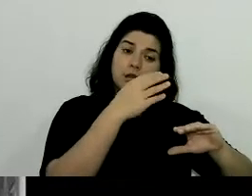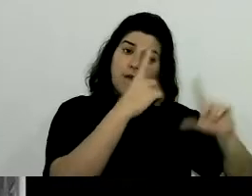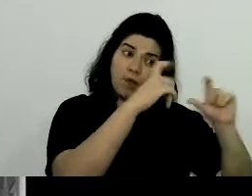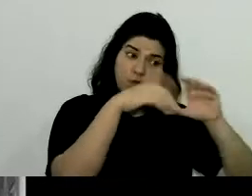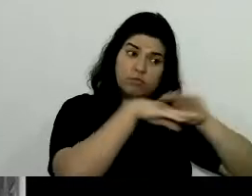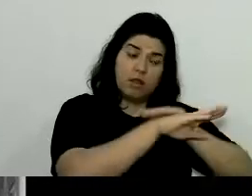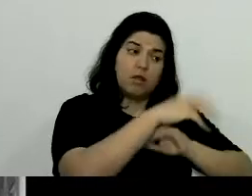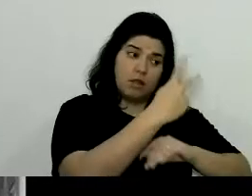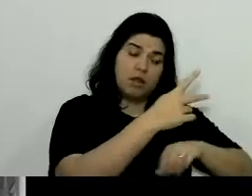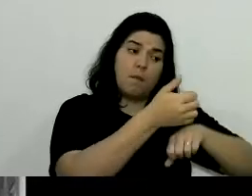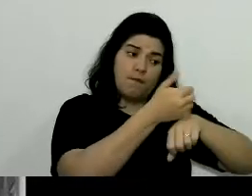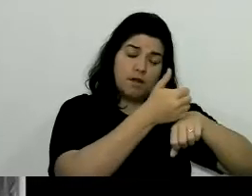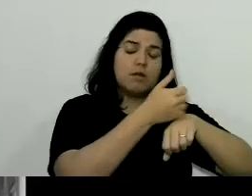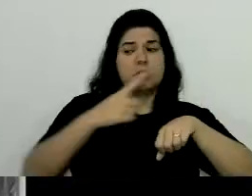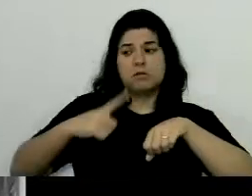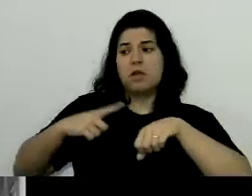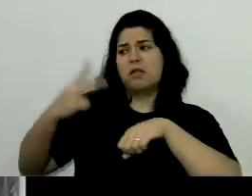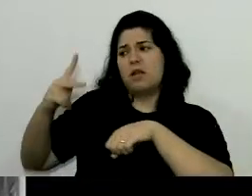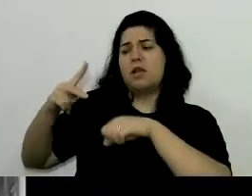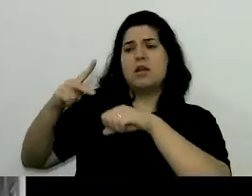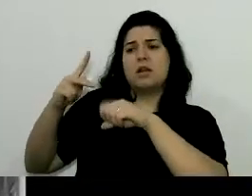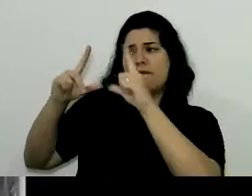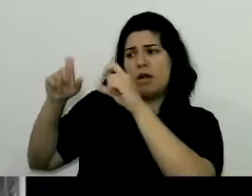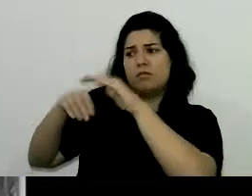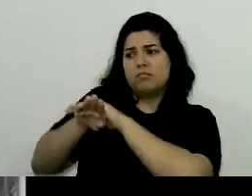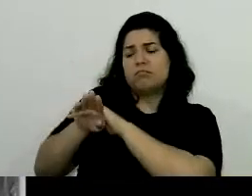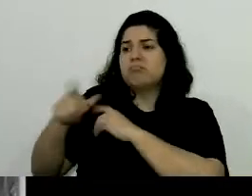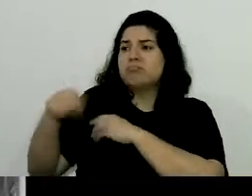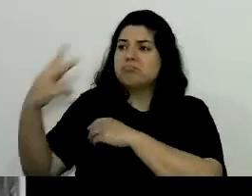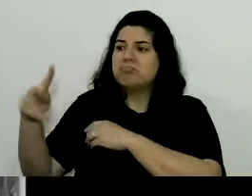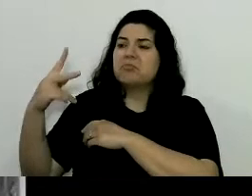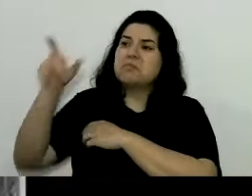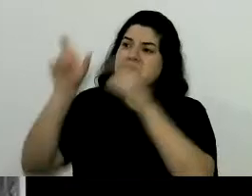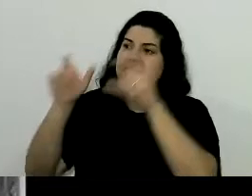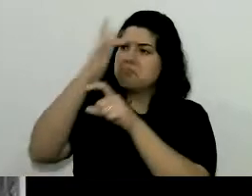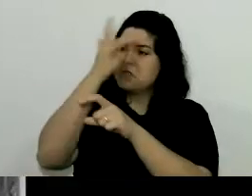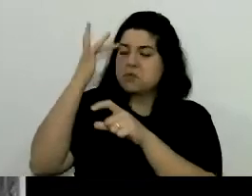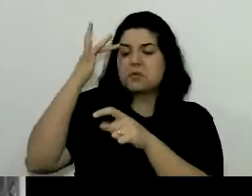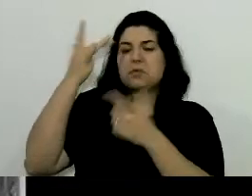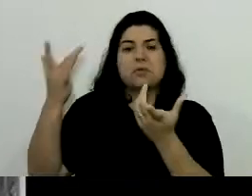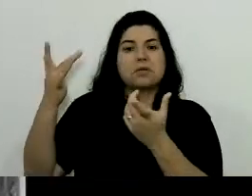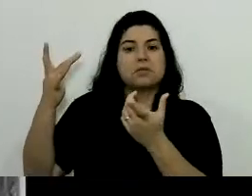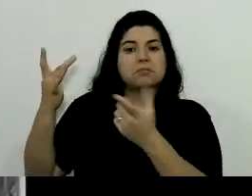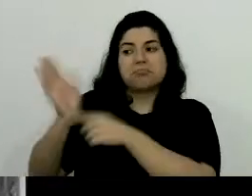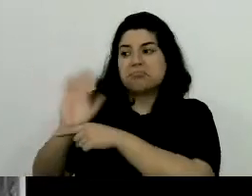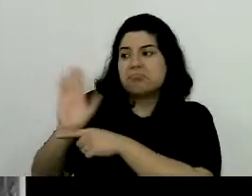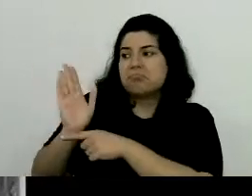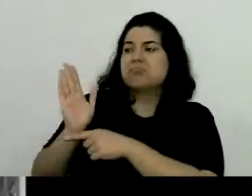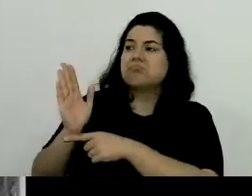de pessoas, de políticos, de cientistas, de literatos, enfim, até de cineastas,